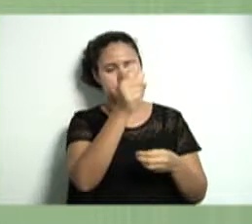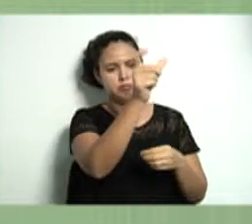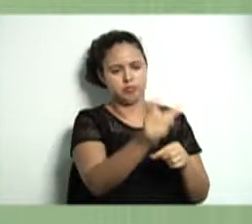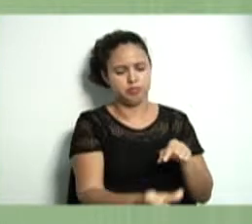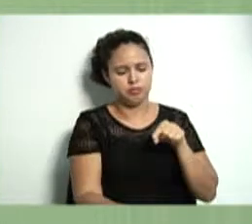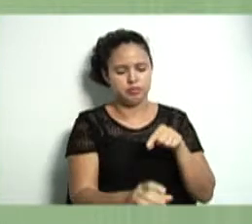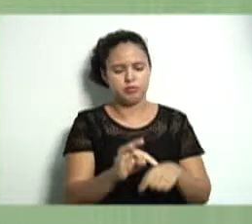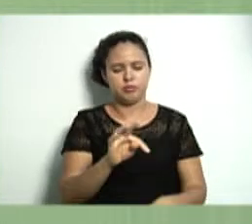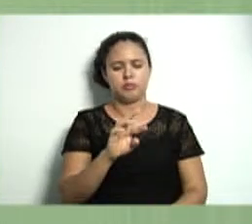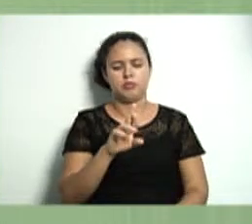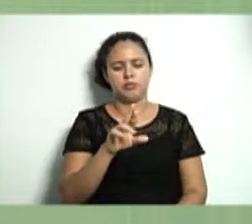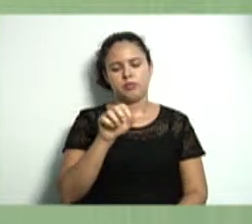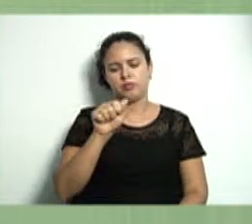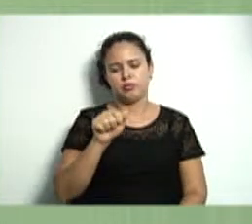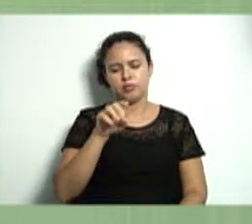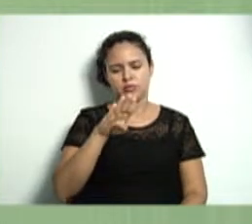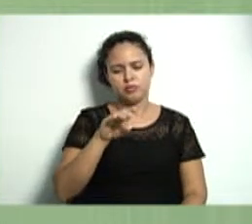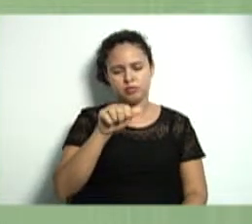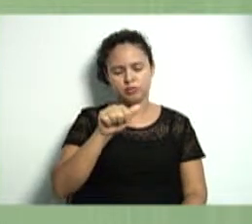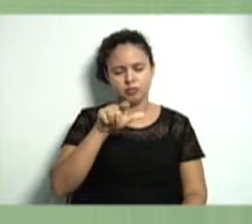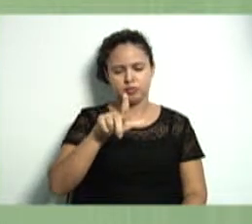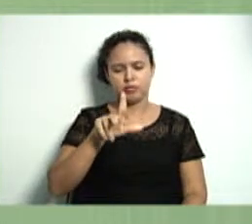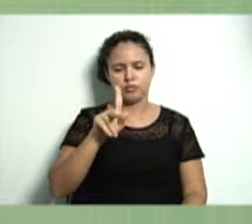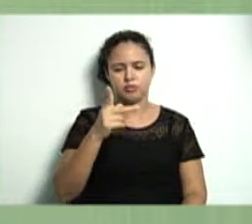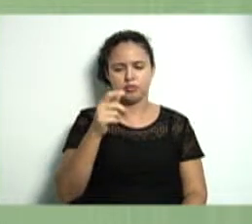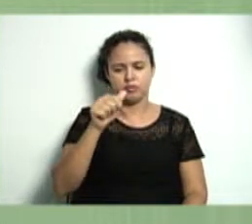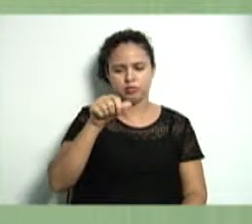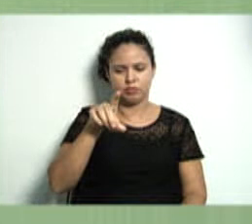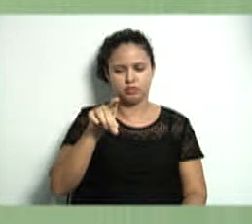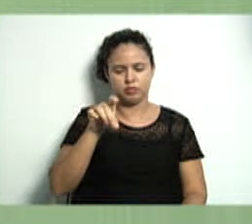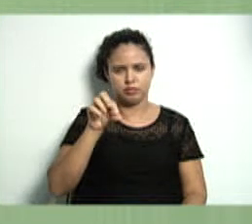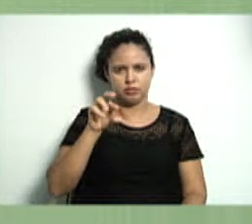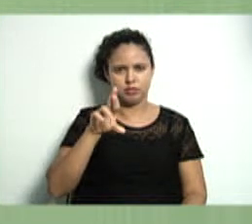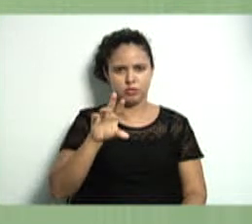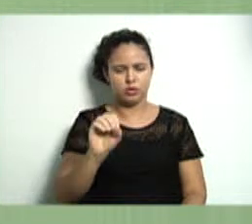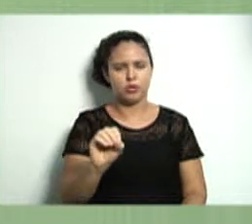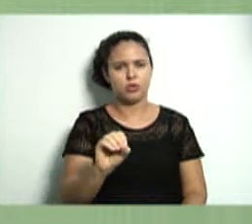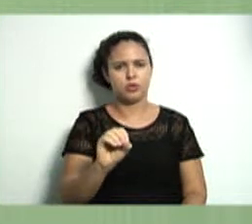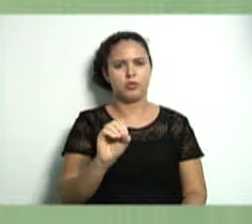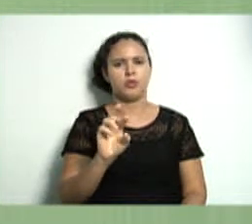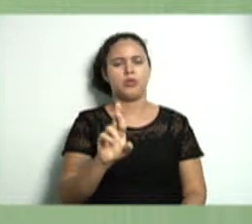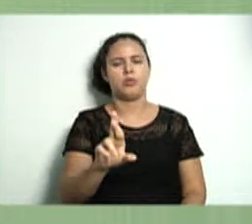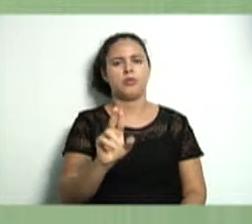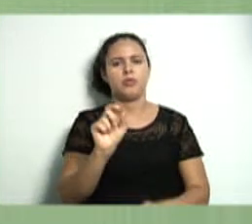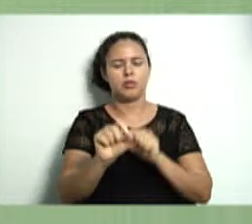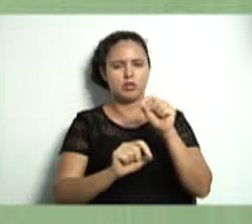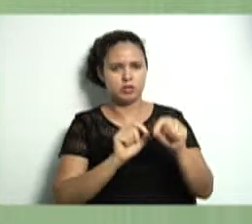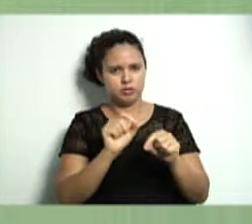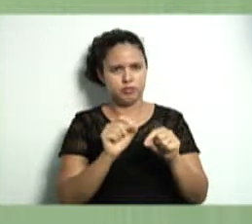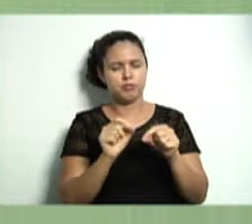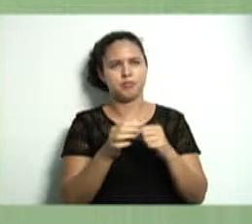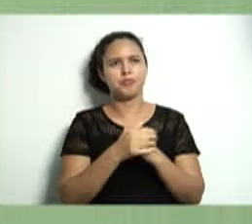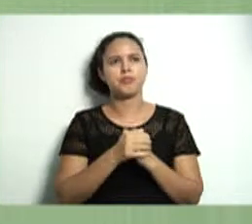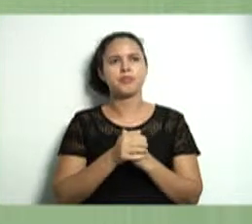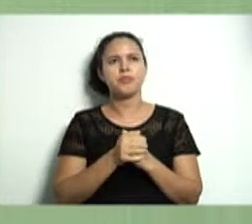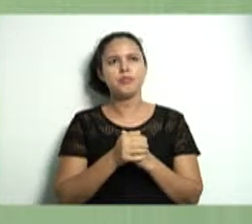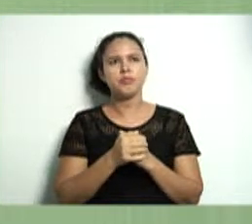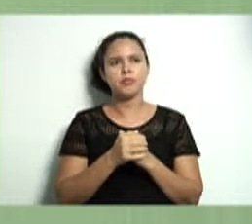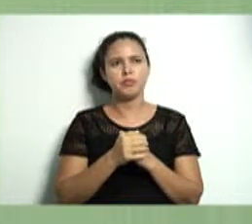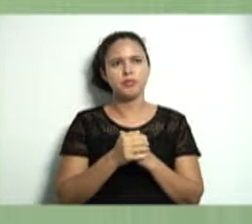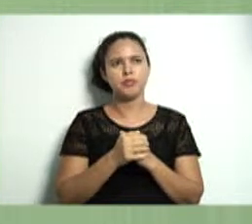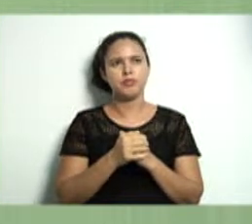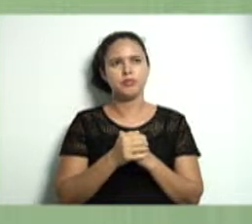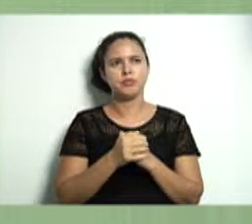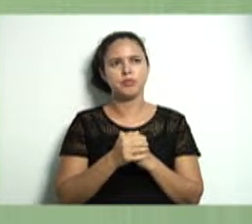trabalhadores dentro desse modo de produção. As afirmativas são as seguintes, né? A